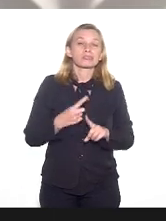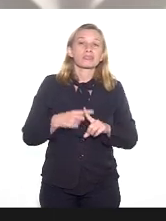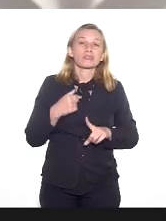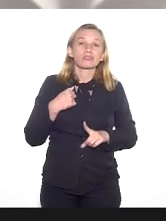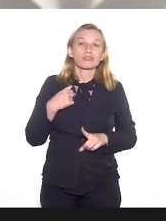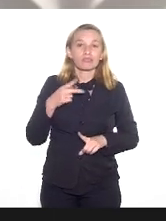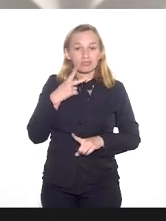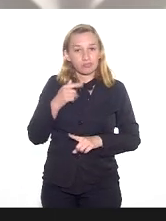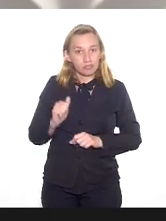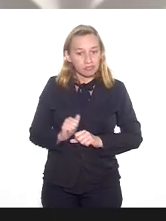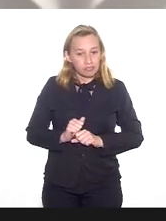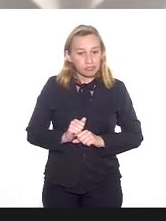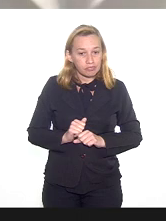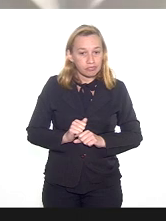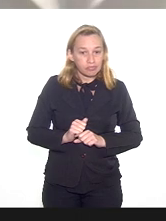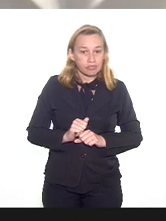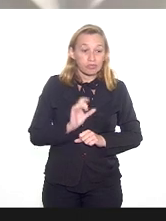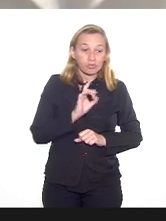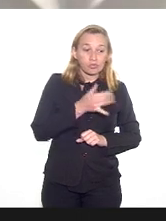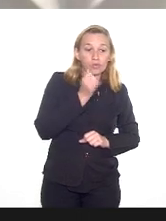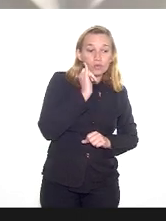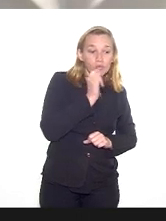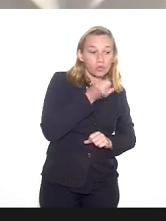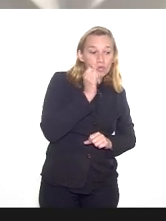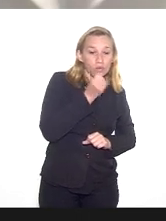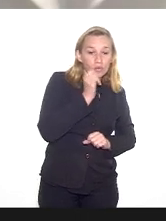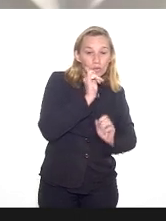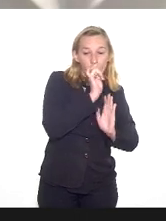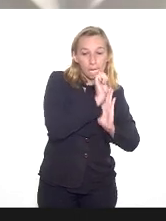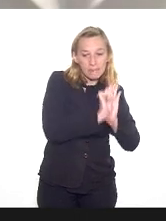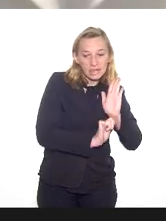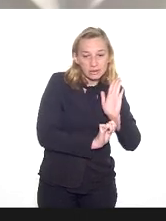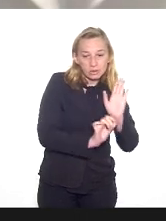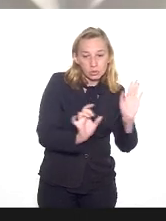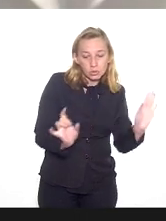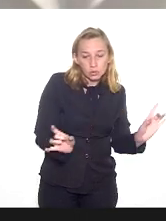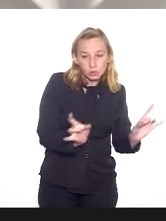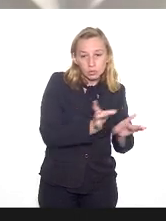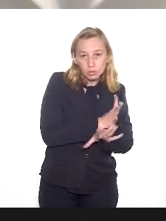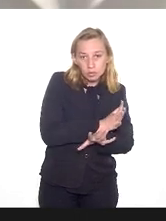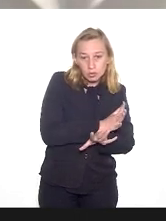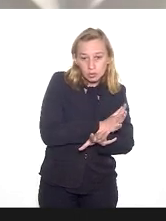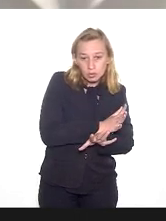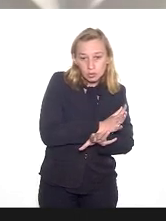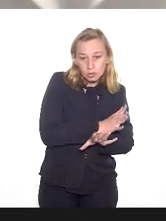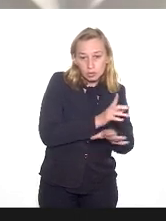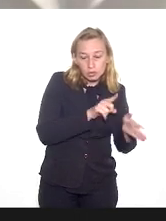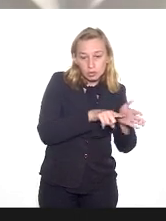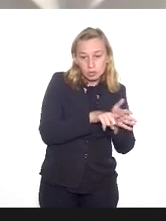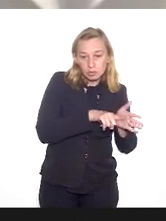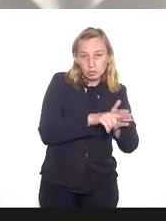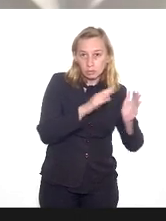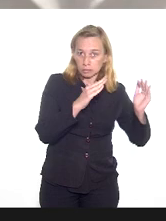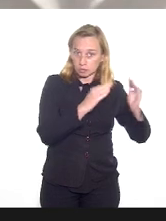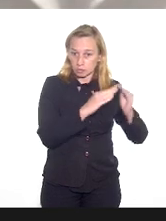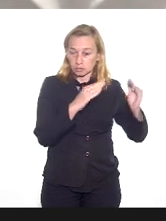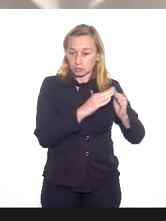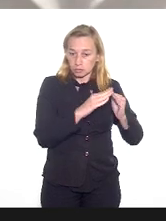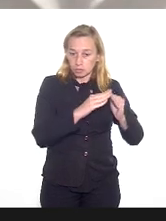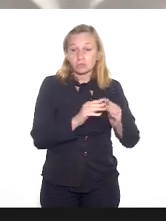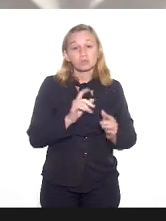isso? Não basta apenas que o relatório fique consignado nos anais dessa casa, que tem